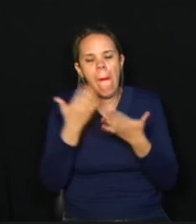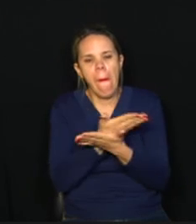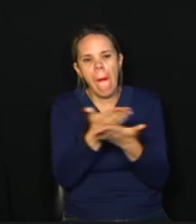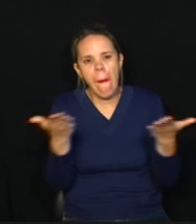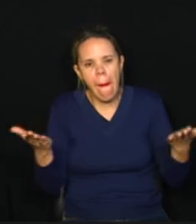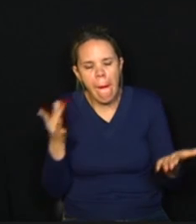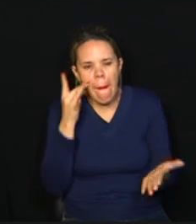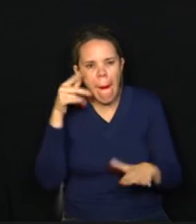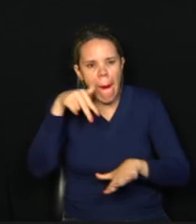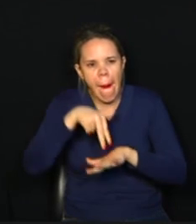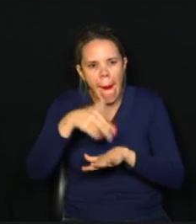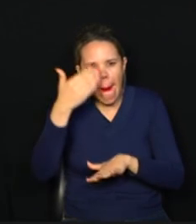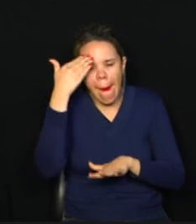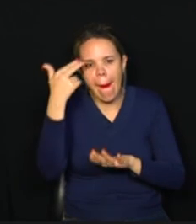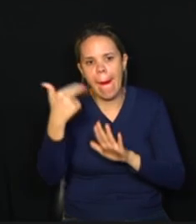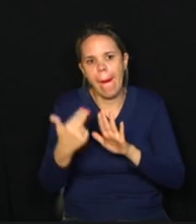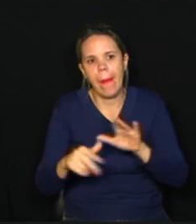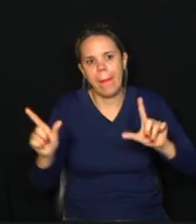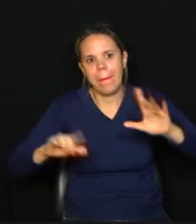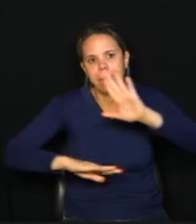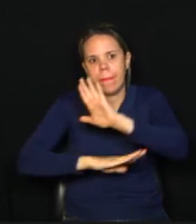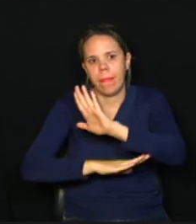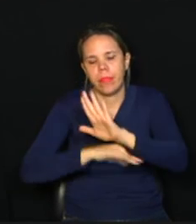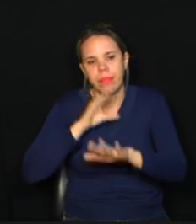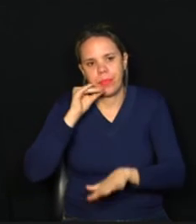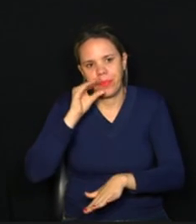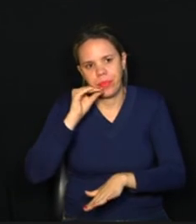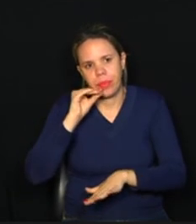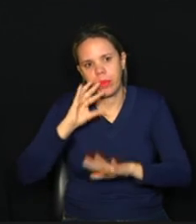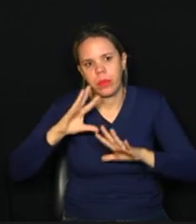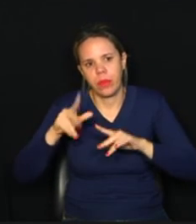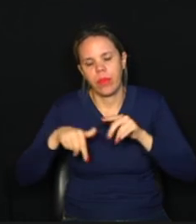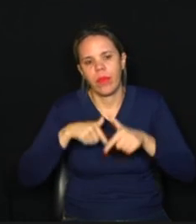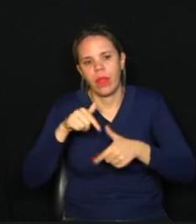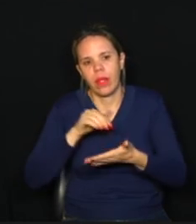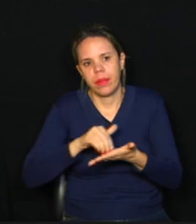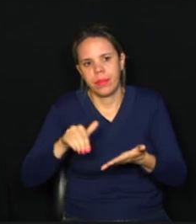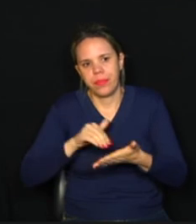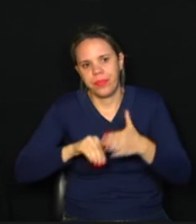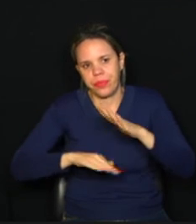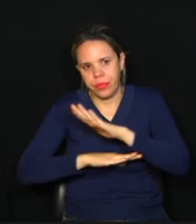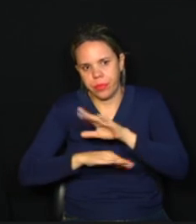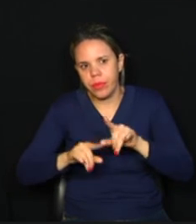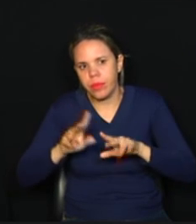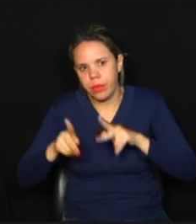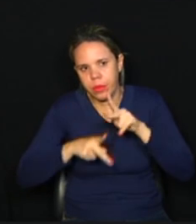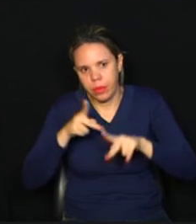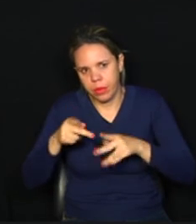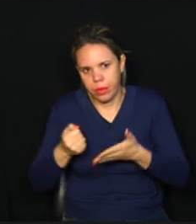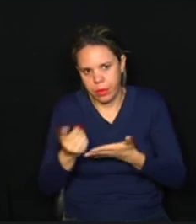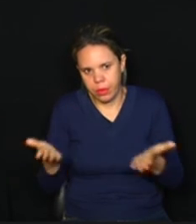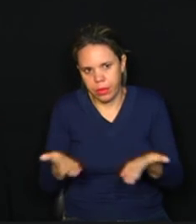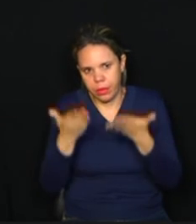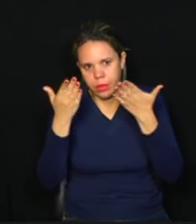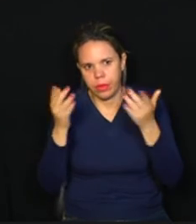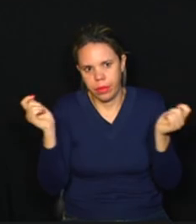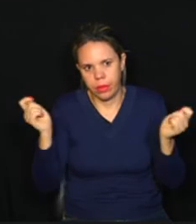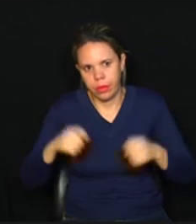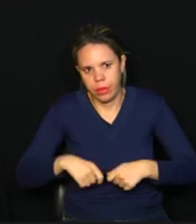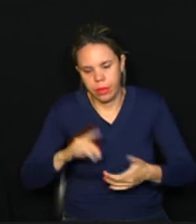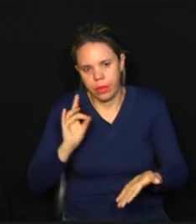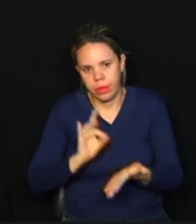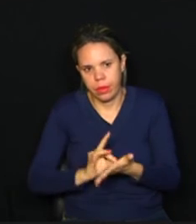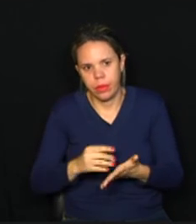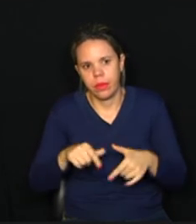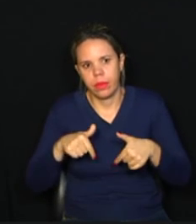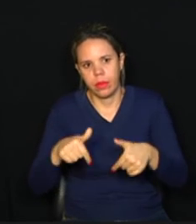pela presença. Quero agradecer também a TV Câmara, os funcionários, o cerimonial da Câmara, todos que fizeram ser possível a realização